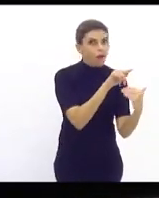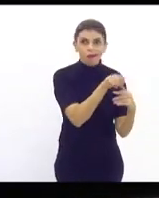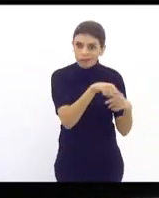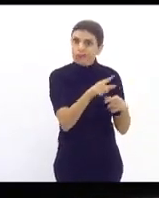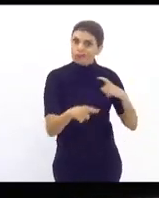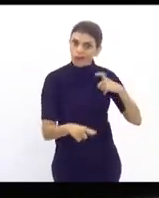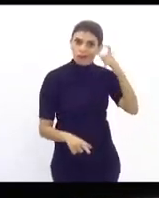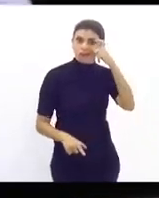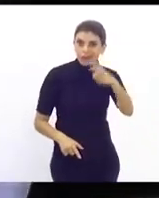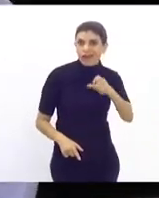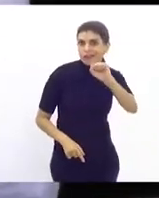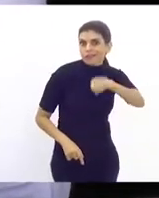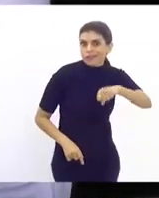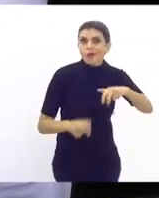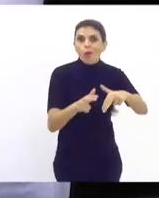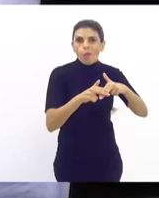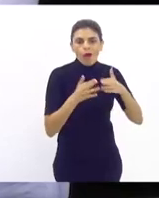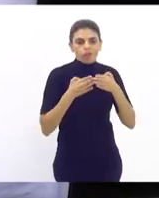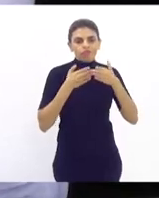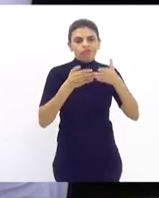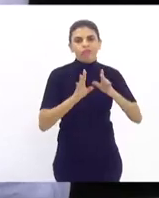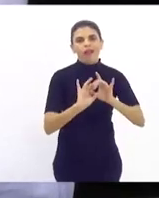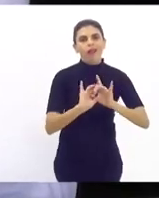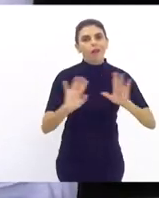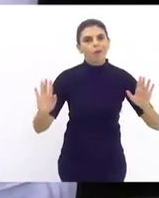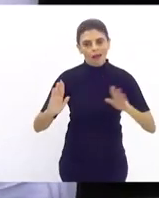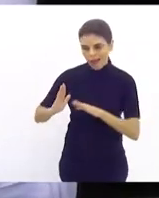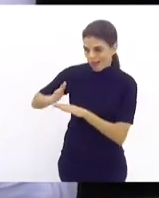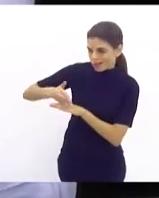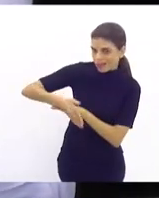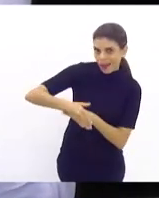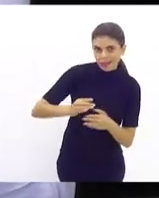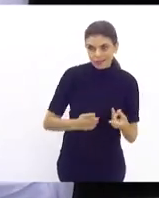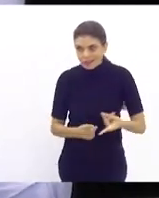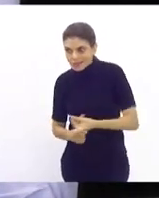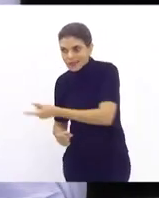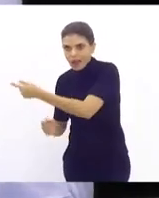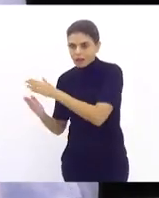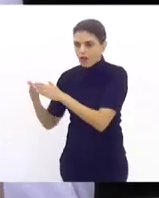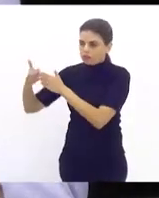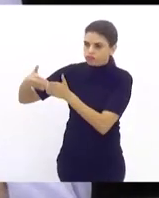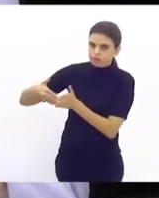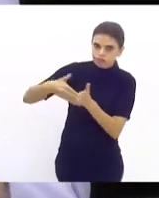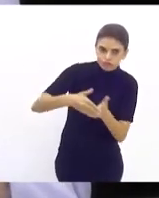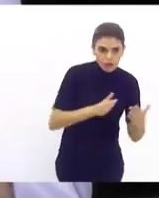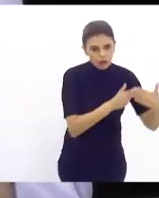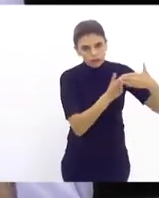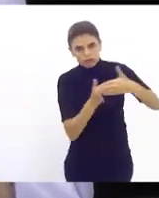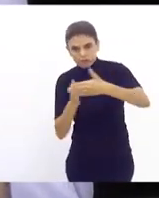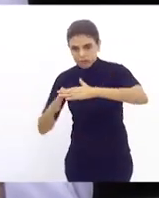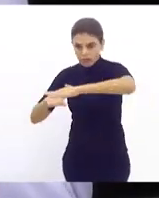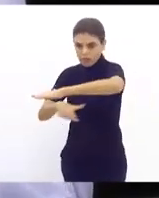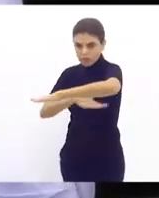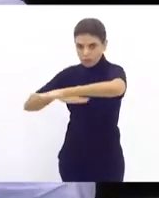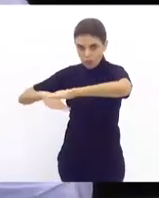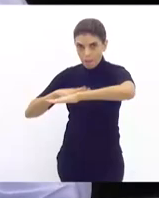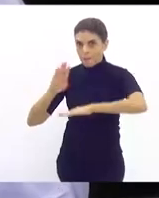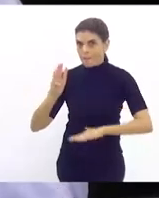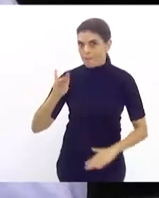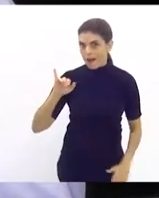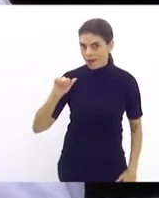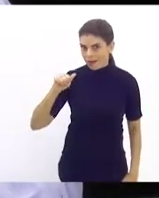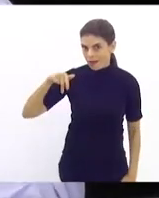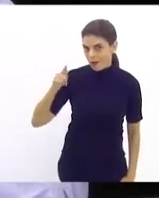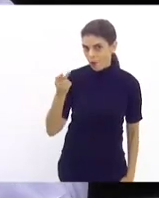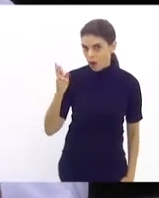interesse, por causa da navegabilidade. Então, em relação a essa questão, é possível legislar, é